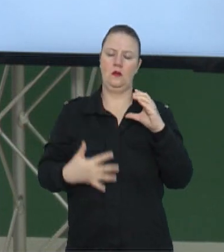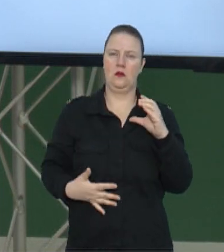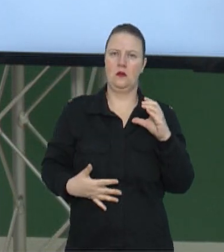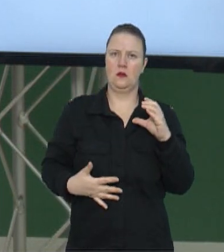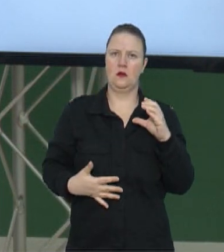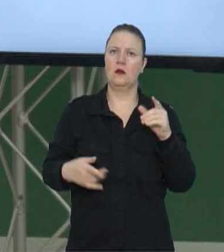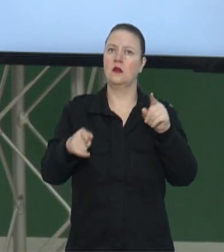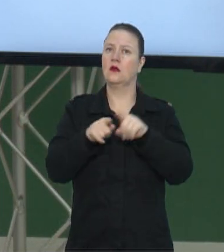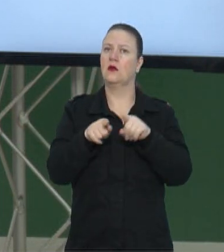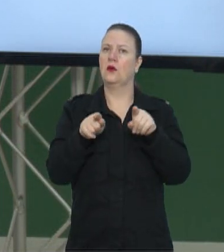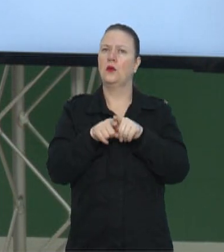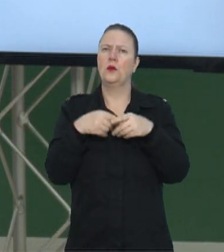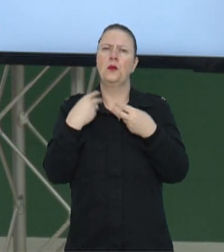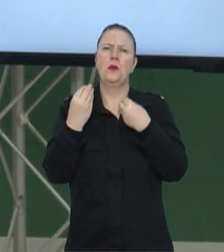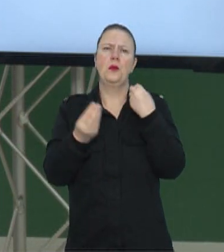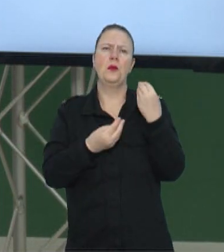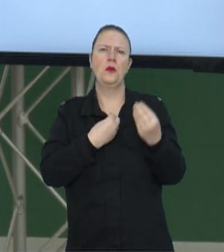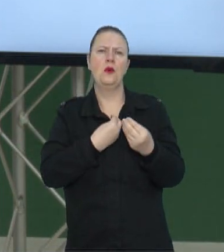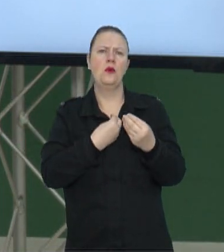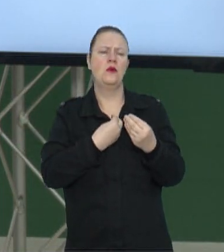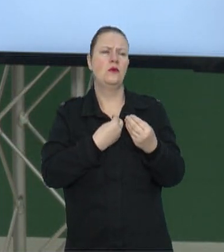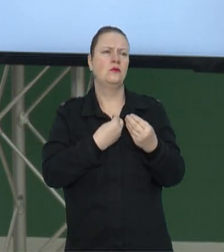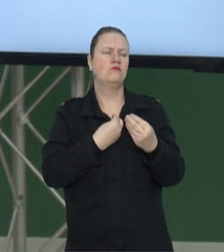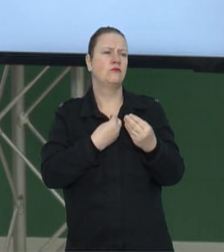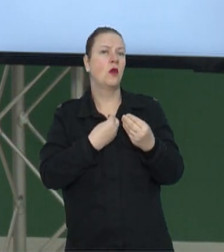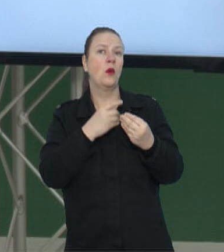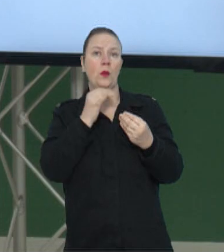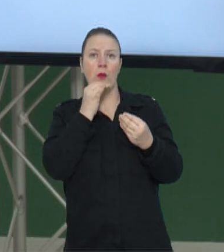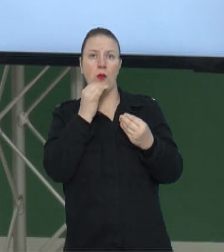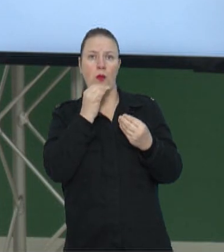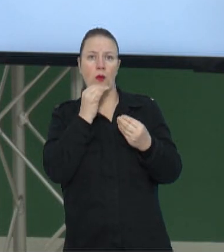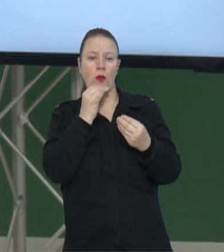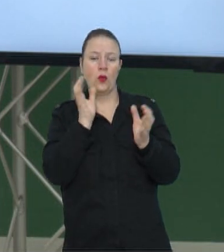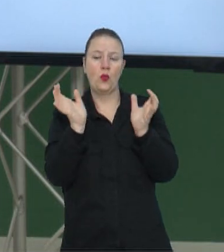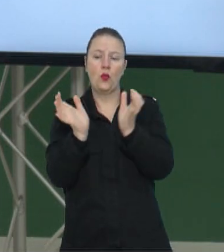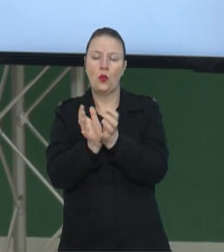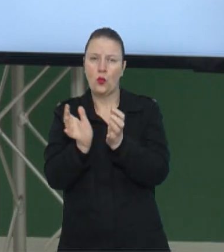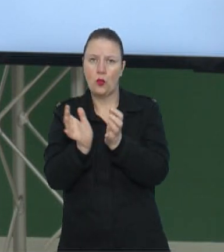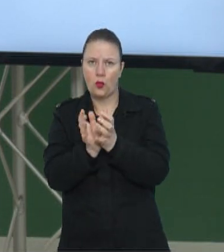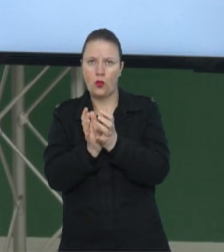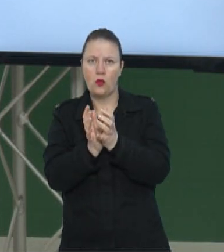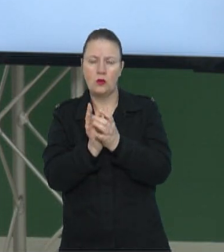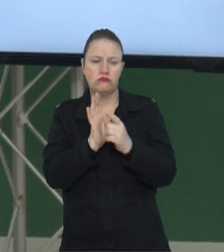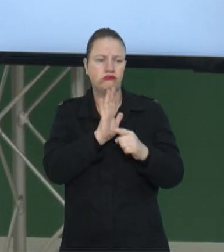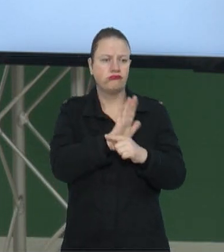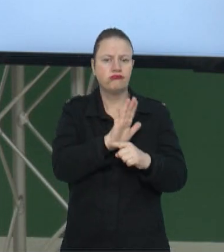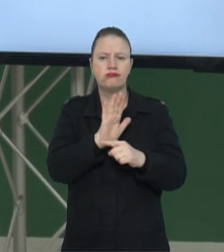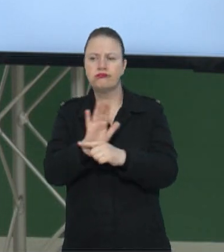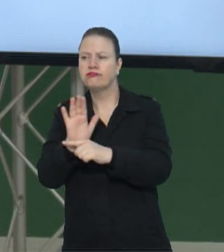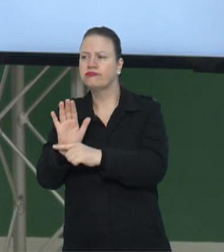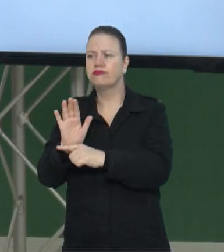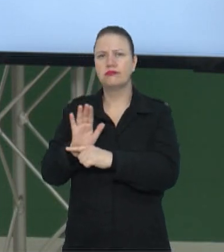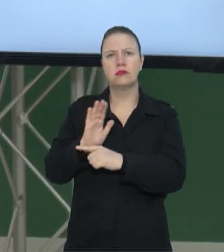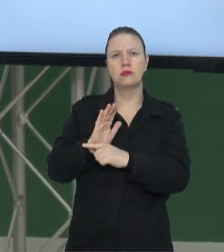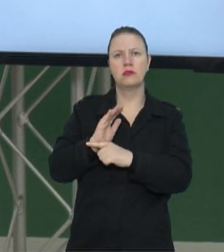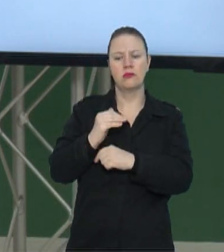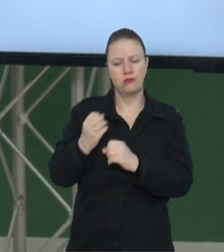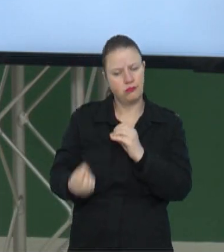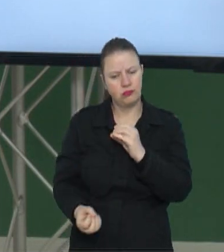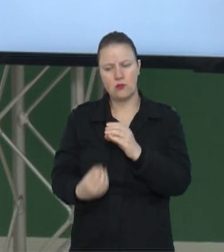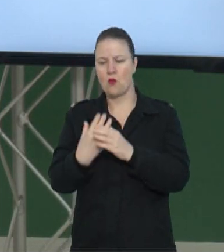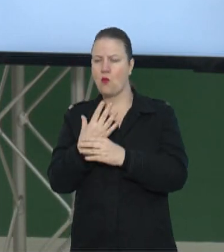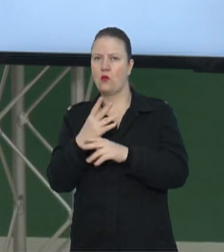isso se reflete a partir daqueles grupos que ajudaram a formar essa população e que deram